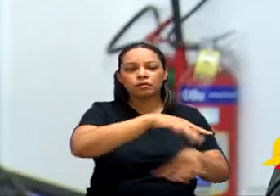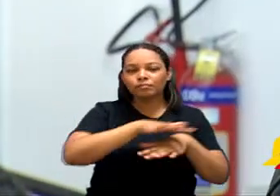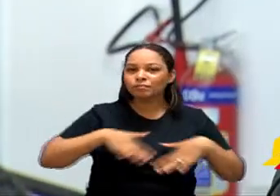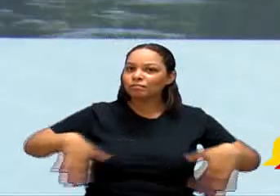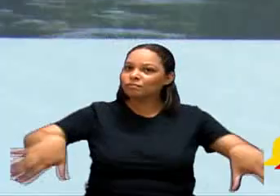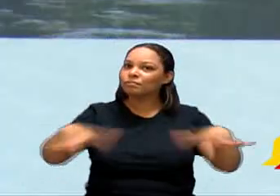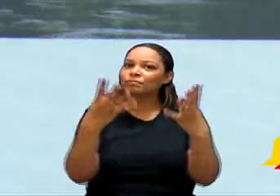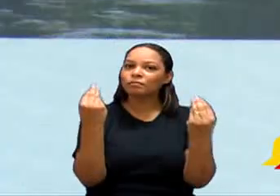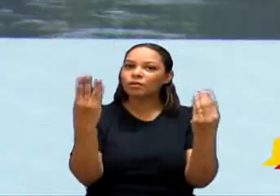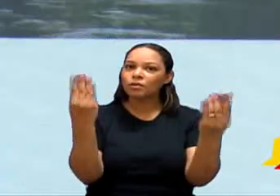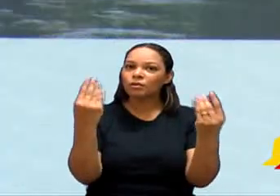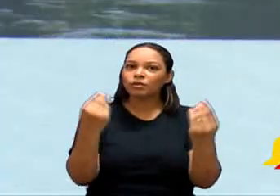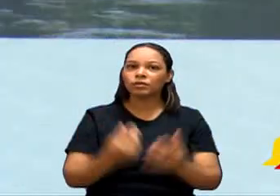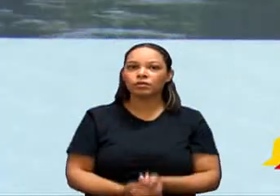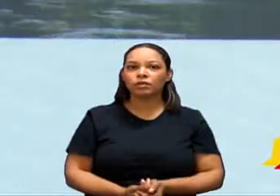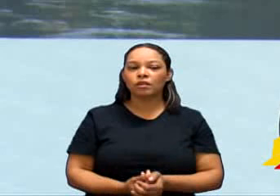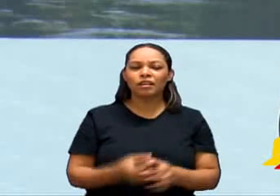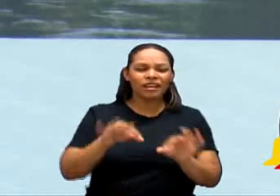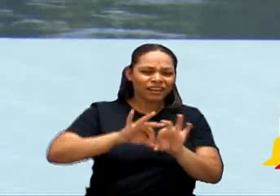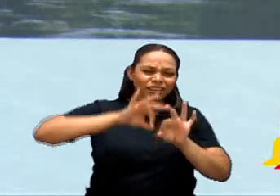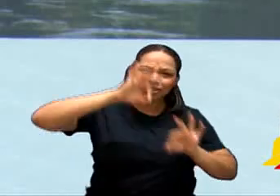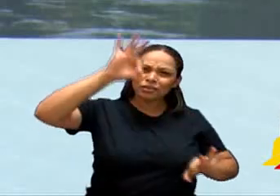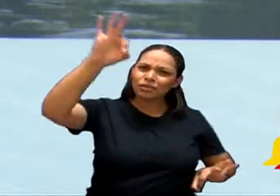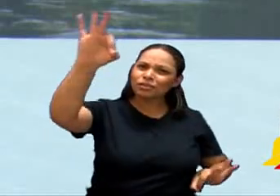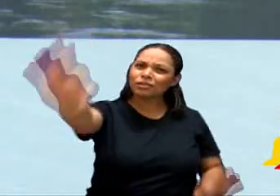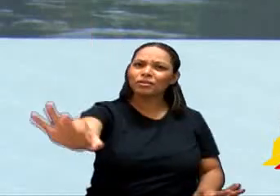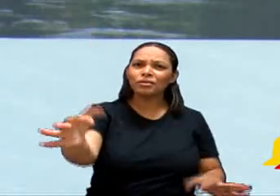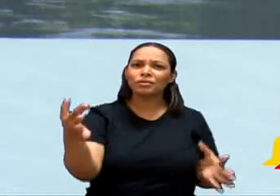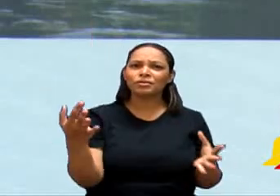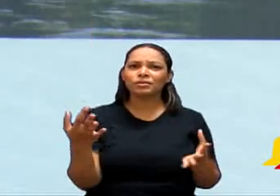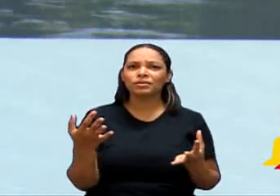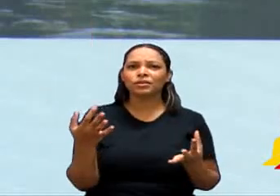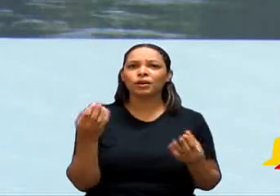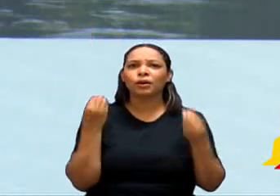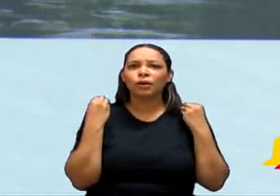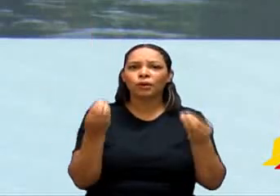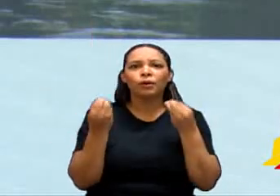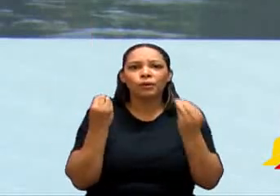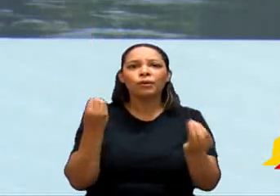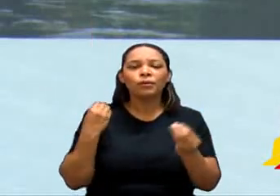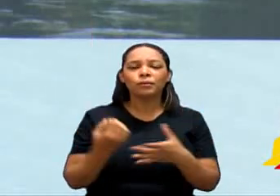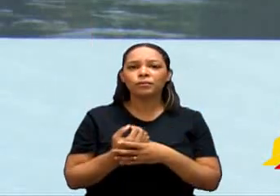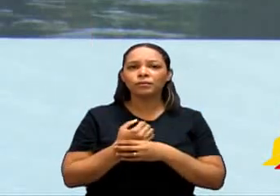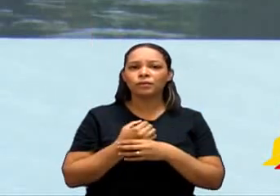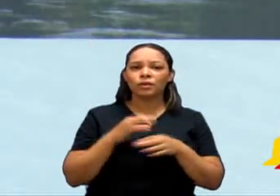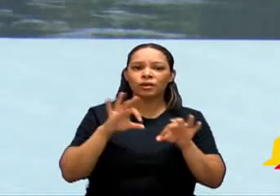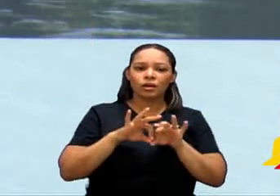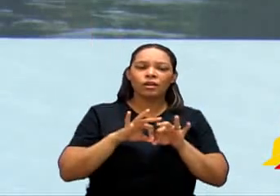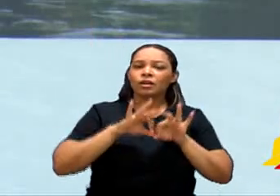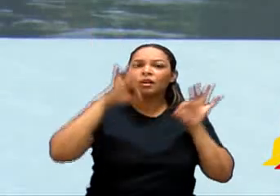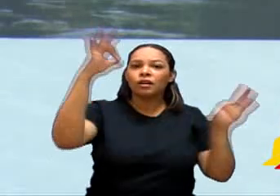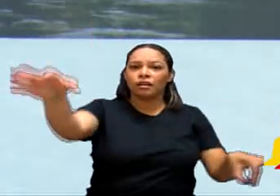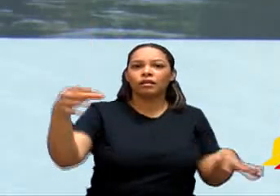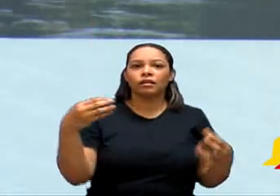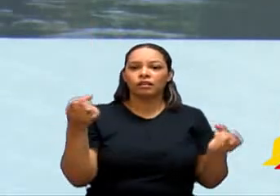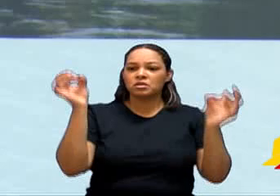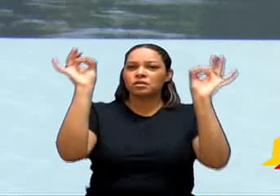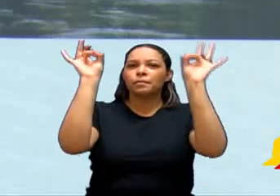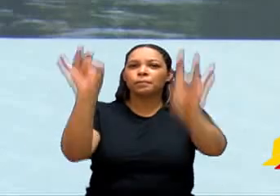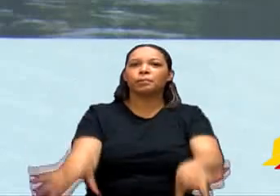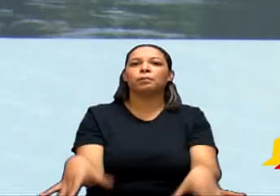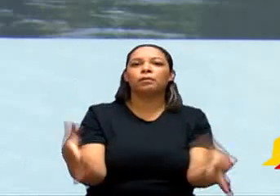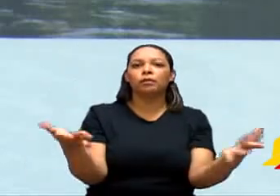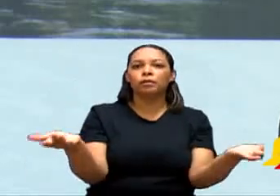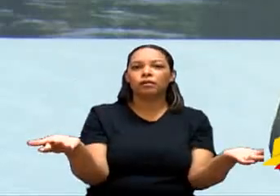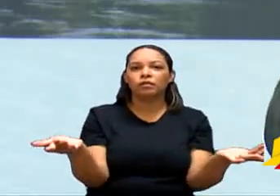falou. Era um fim de mundo, né, no início. Né? É, falaram assim, vamos jogar eles lá na poeira, que não tem nem